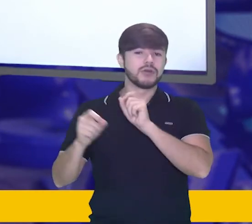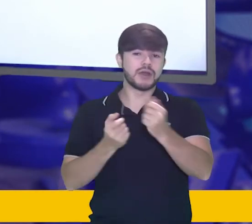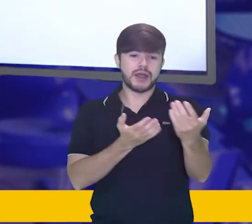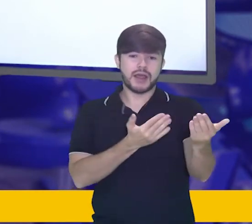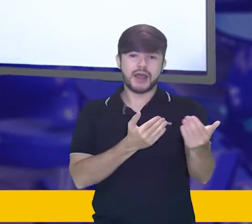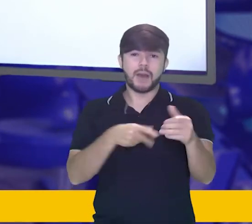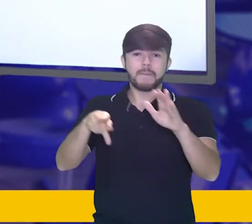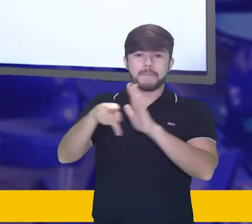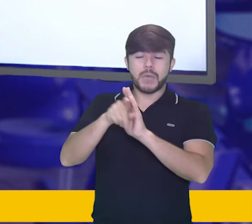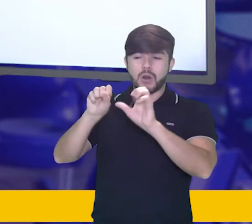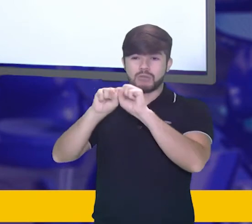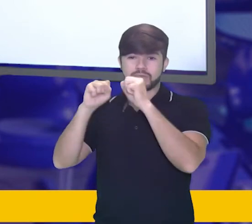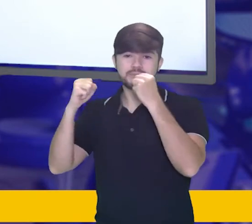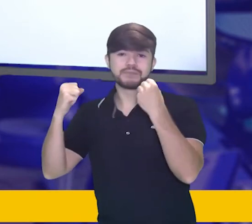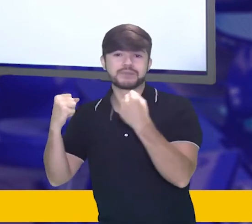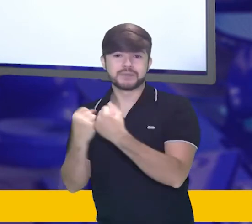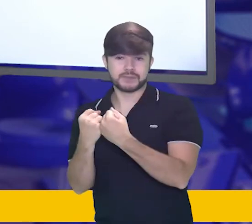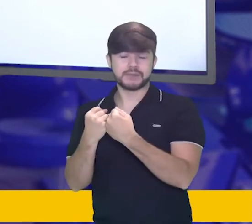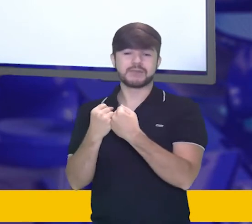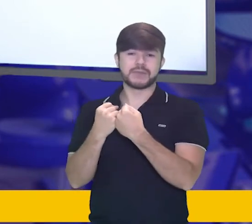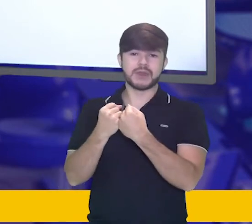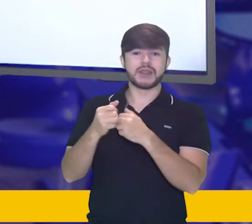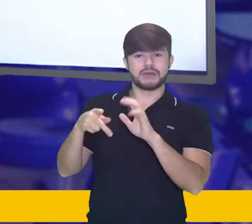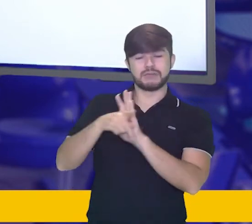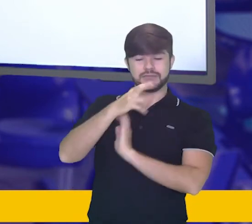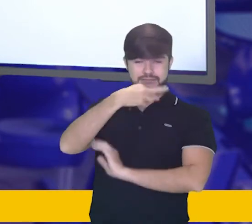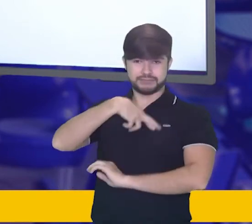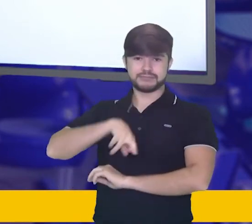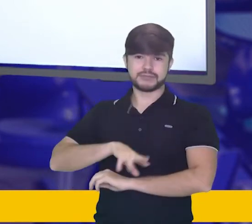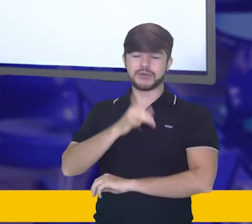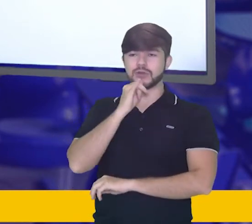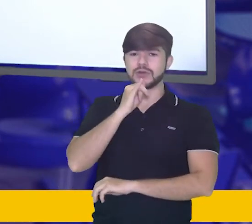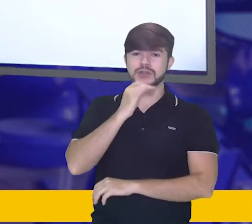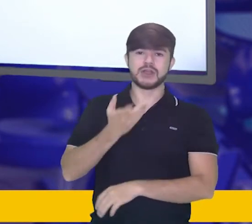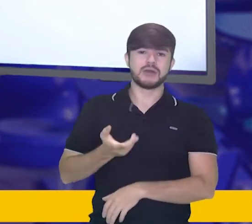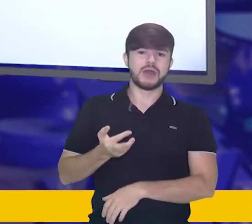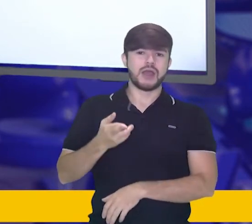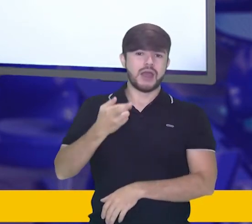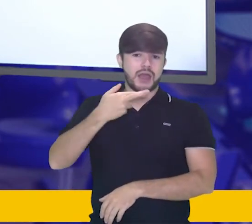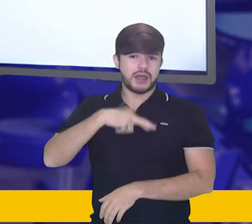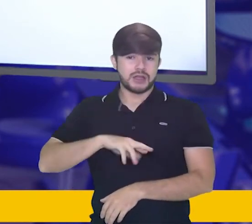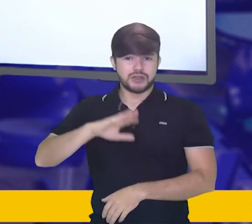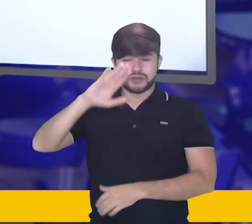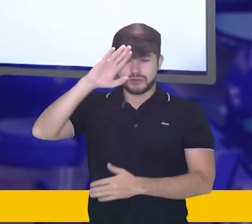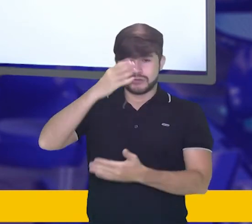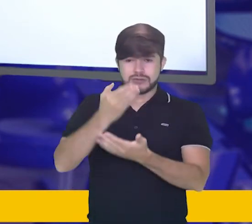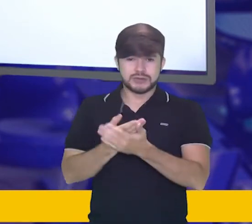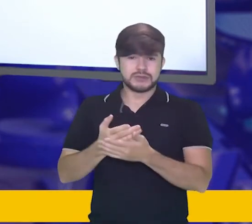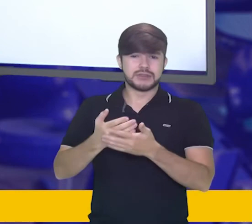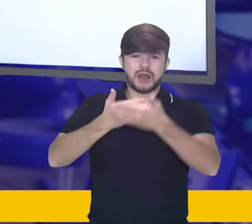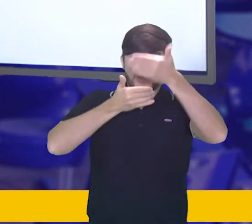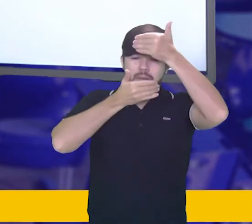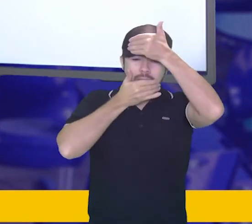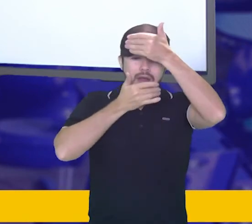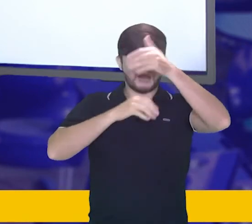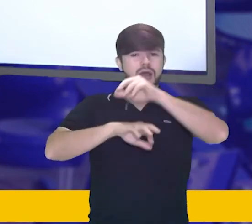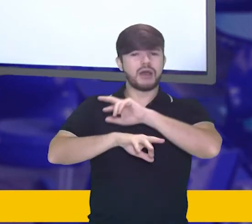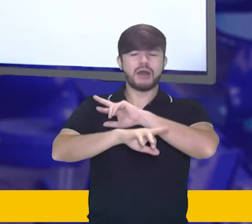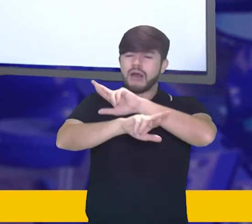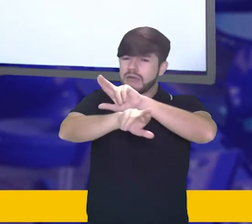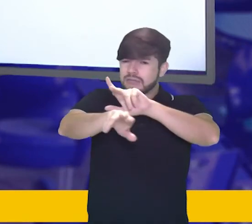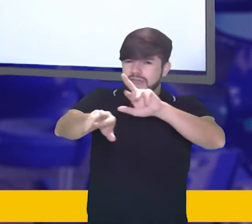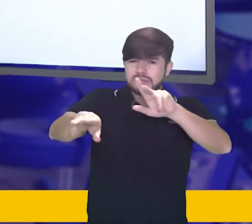cúpulas, representatividade jovem na sociedade religiosa, seja ela religiões de cunho